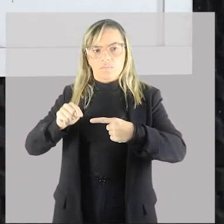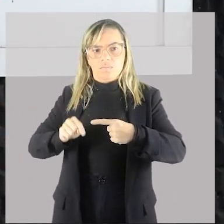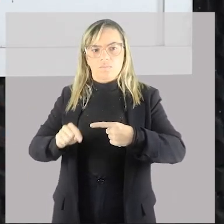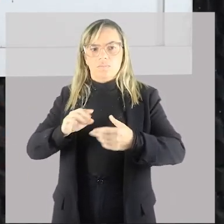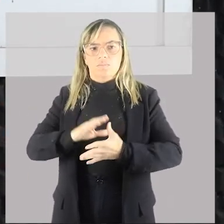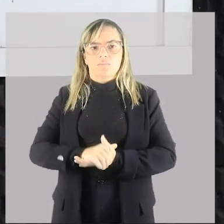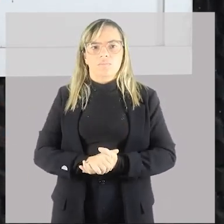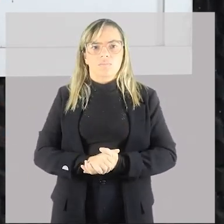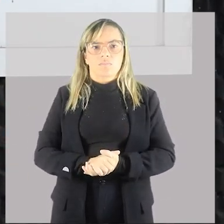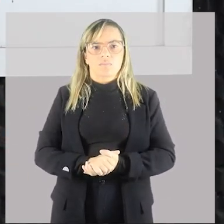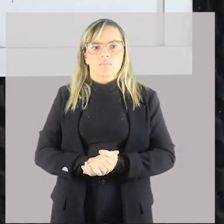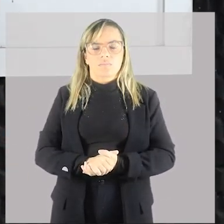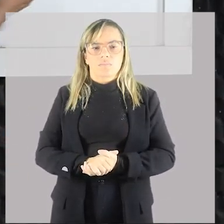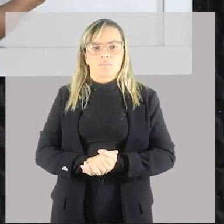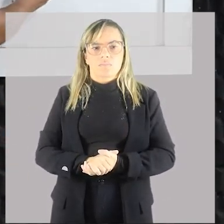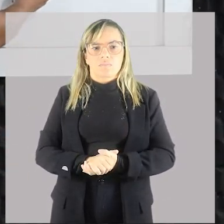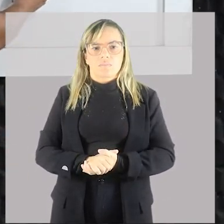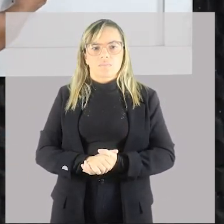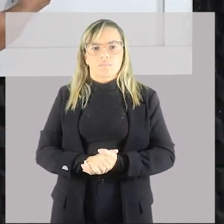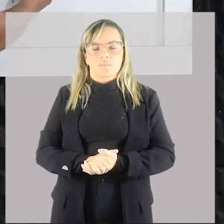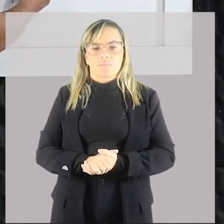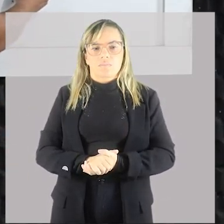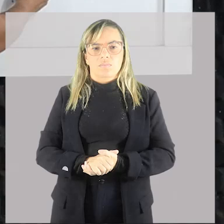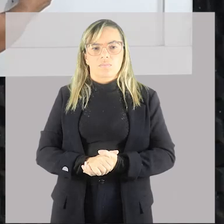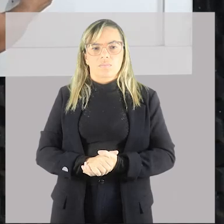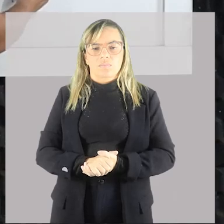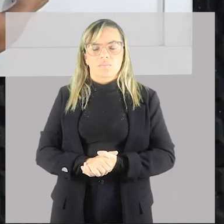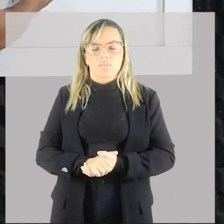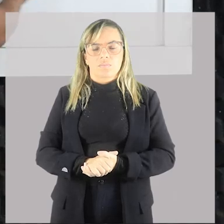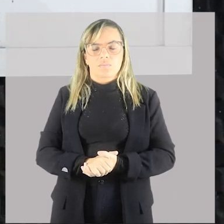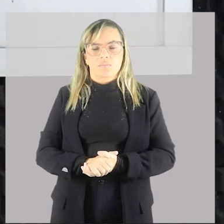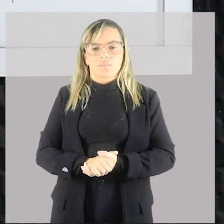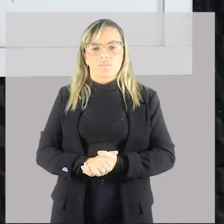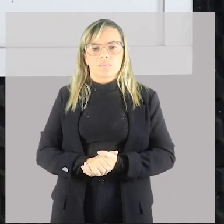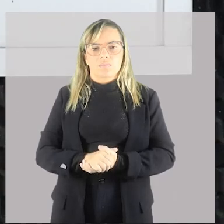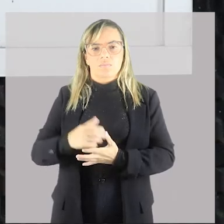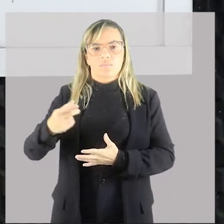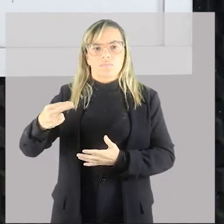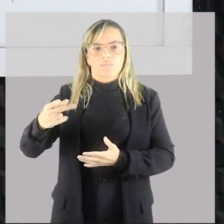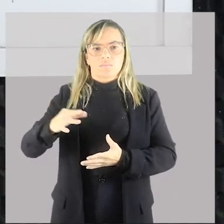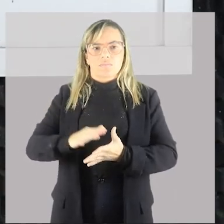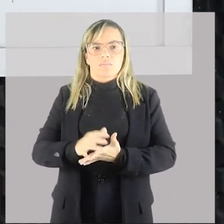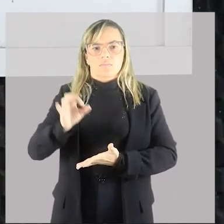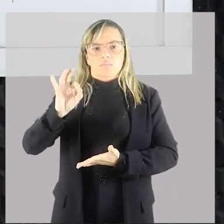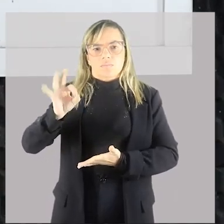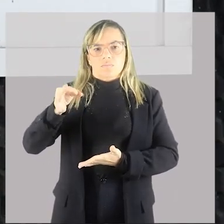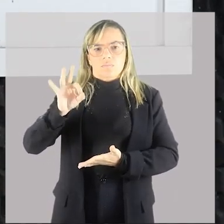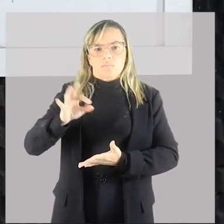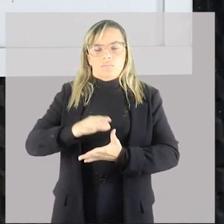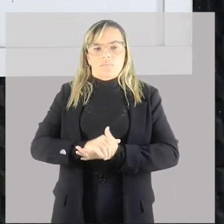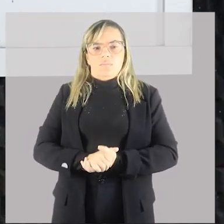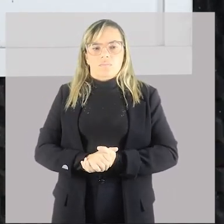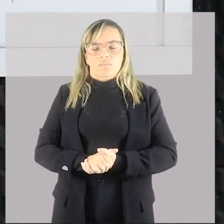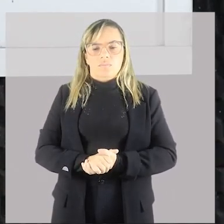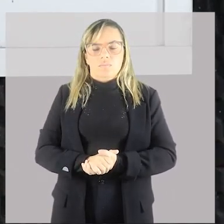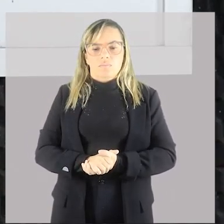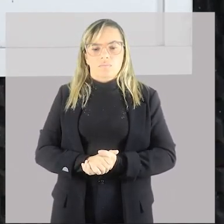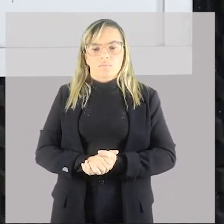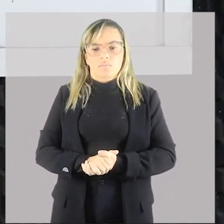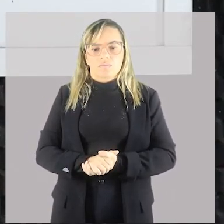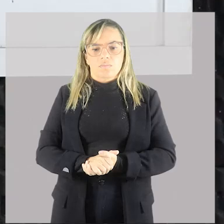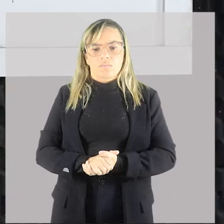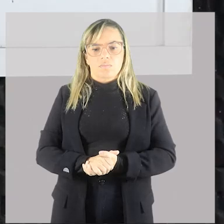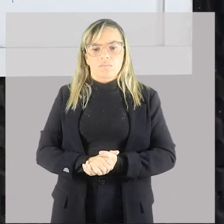fatorial. Aliás, isso, sobre o 3 fatorial. Certo? Então, nós